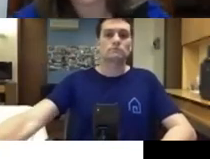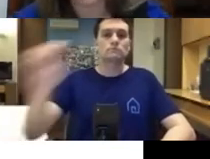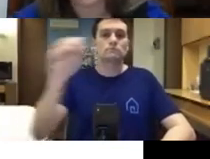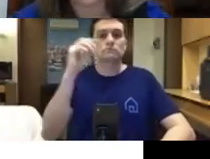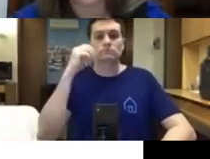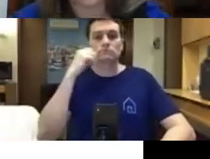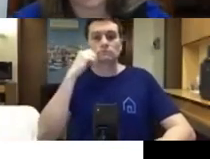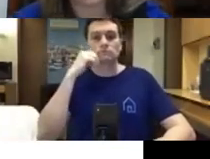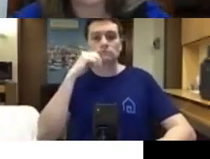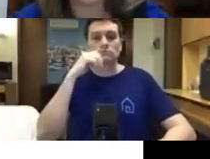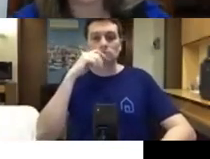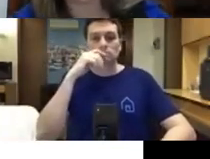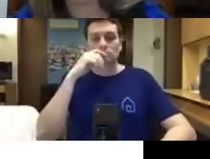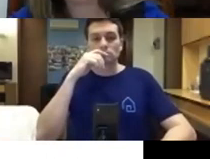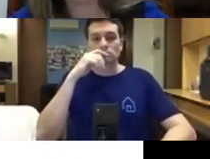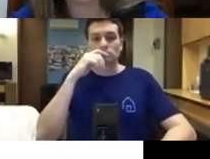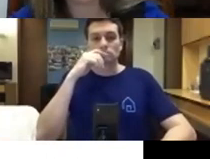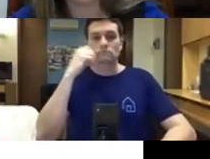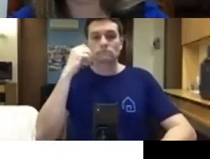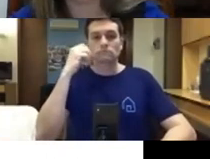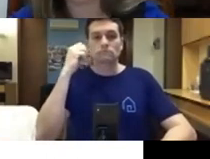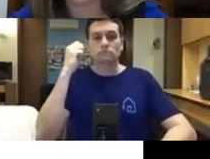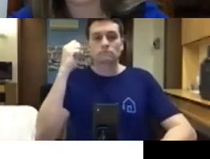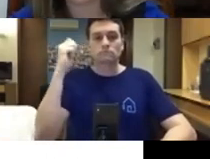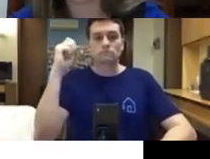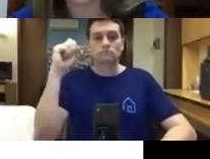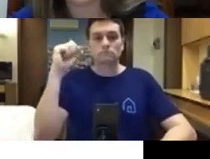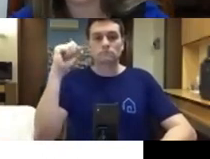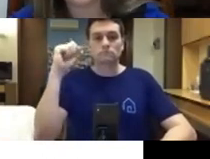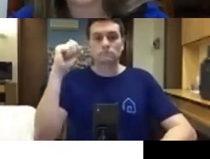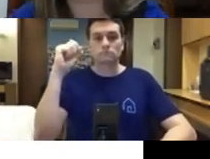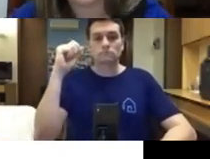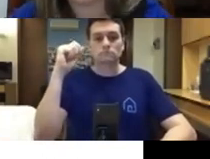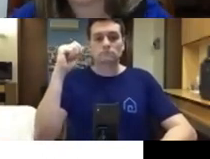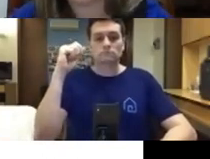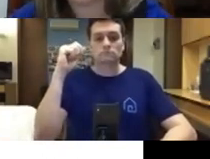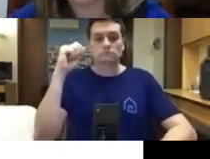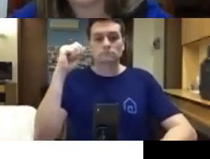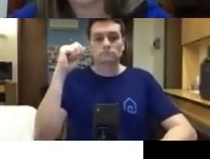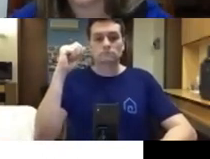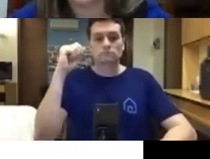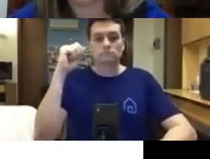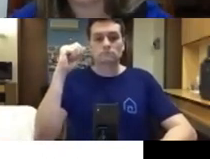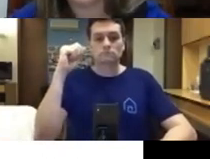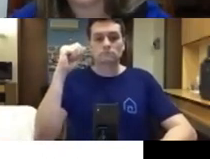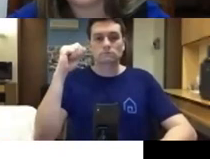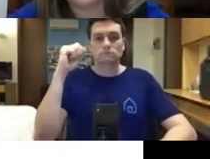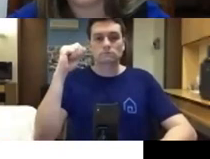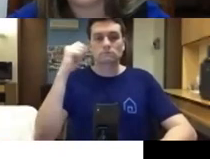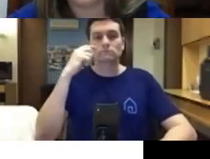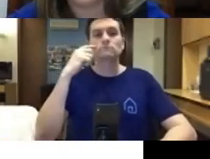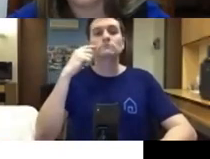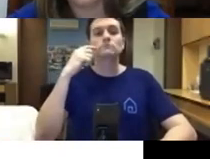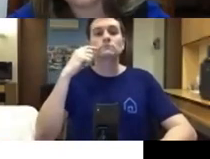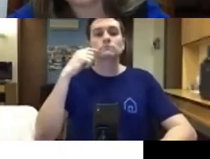né? Inevitavelmente a gente tem água, e eu não vou ter como liberar essa água, né? Então, esse desplacamento,